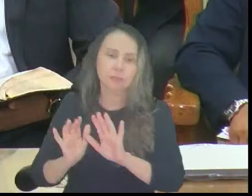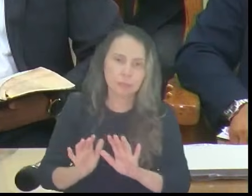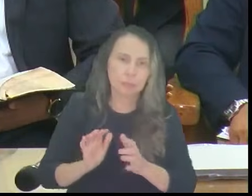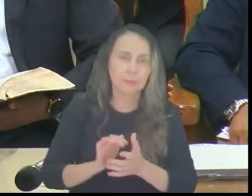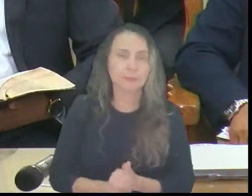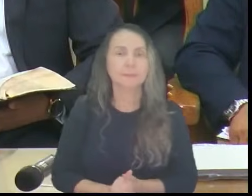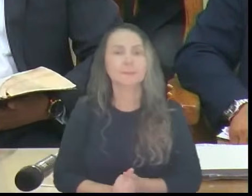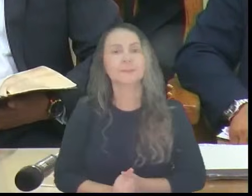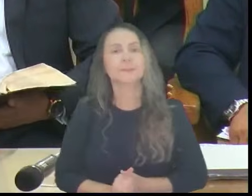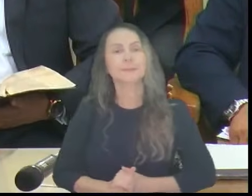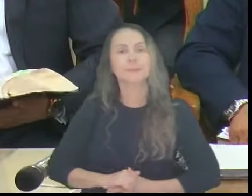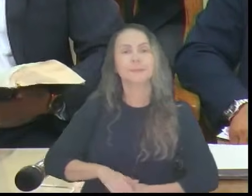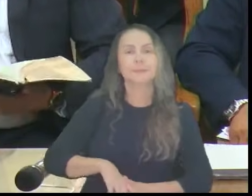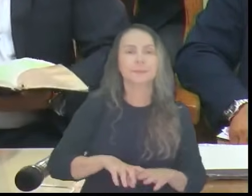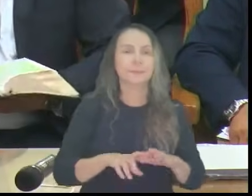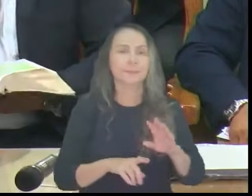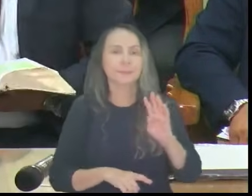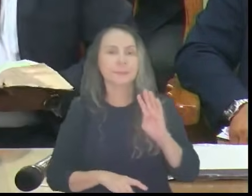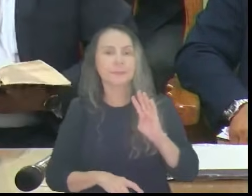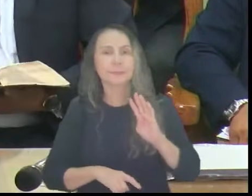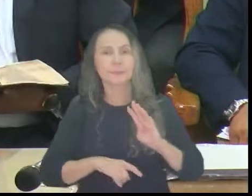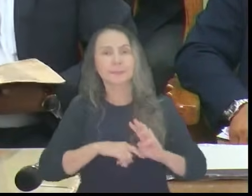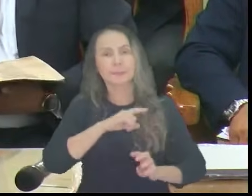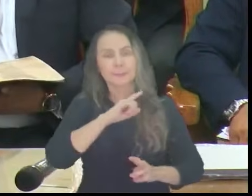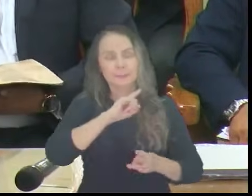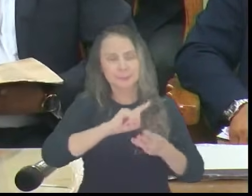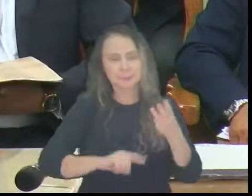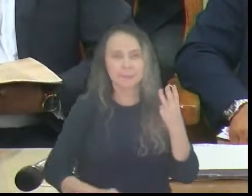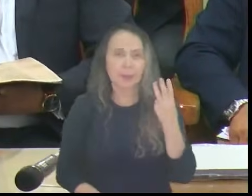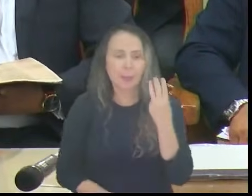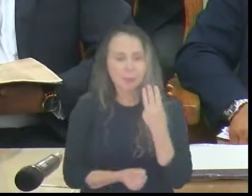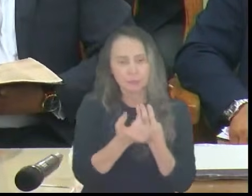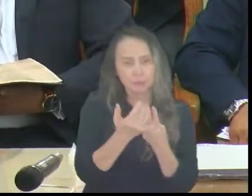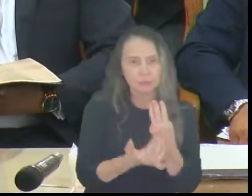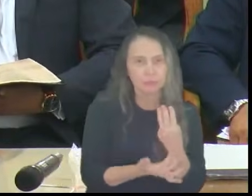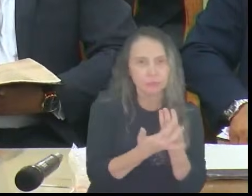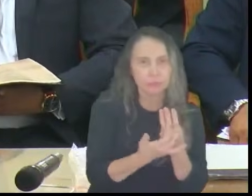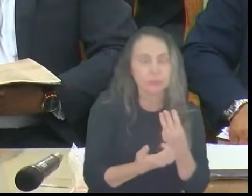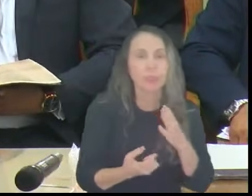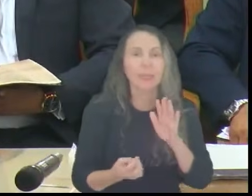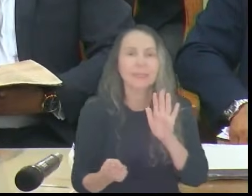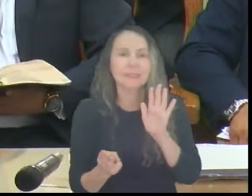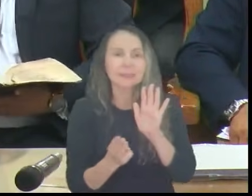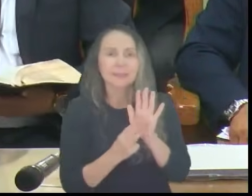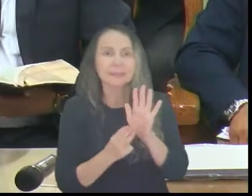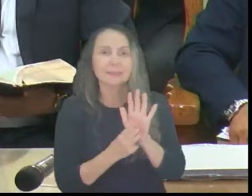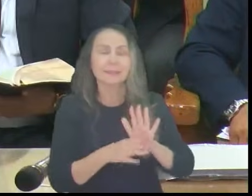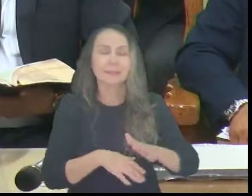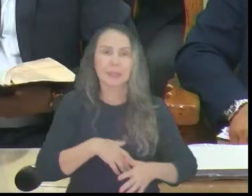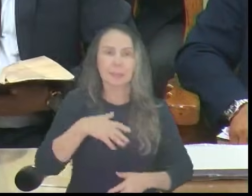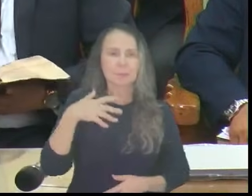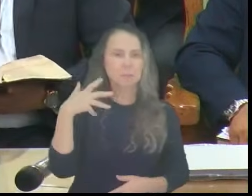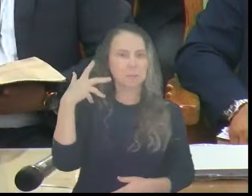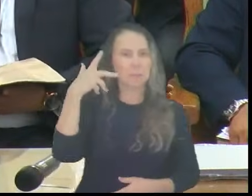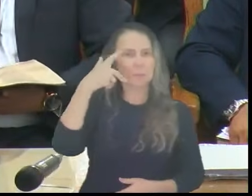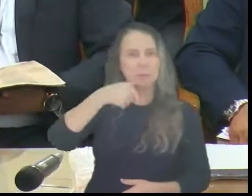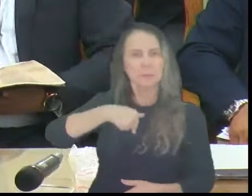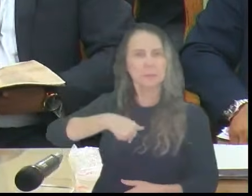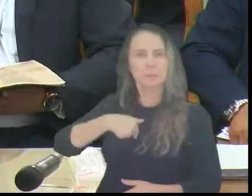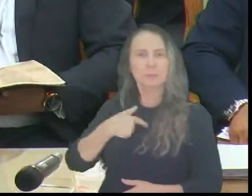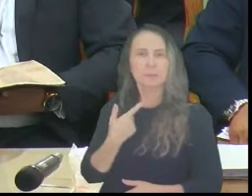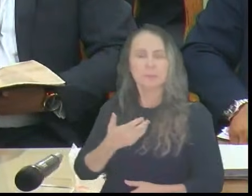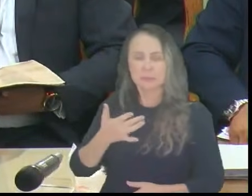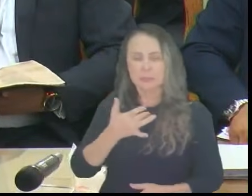Daniel, Ananias, Misael e Azarias estavam mais corados e mais bonitos do que os babilônicos.